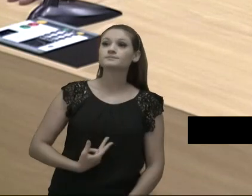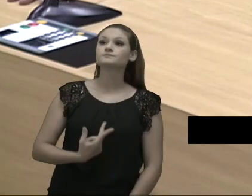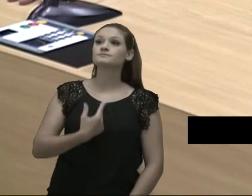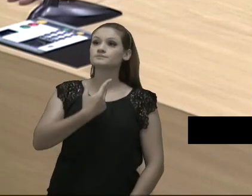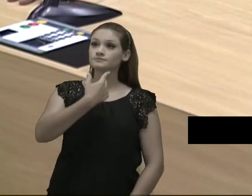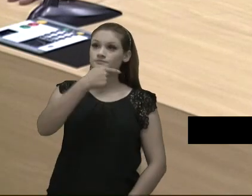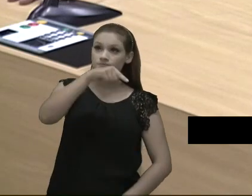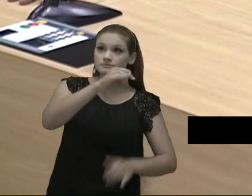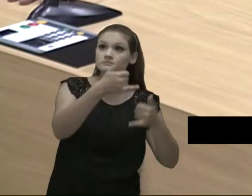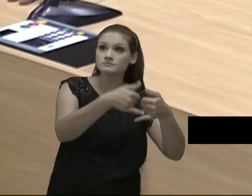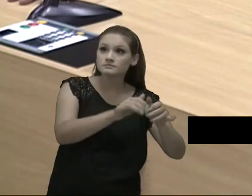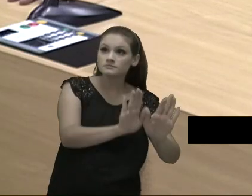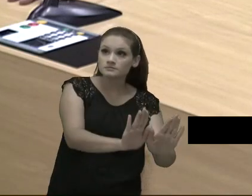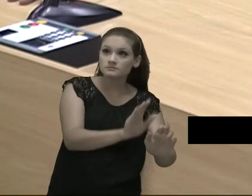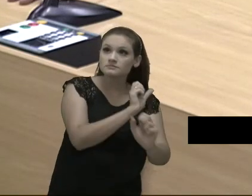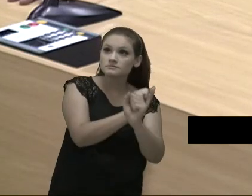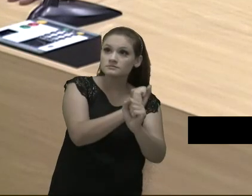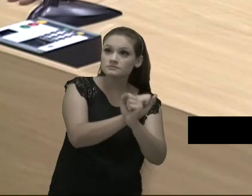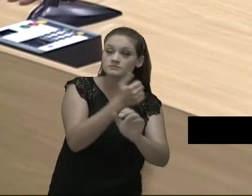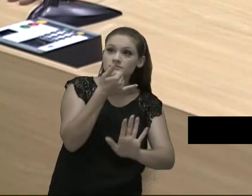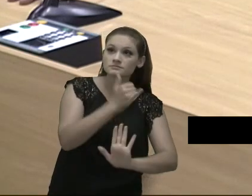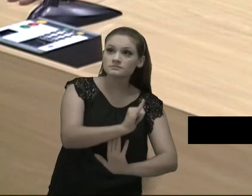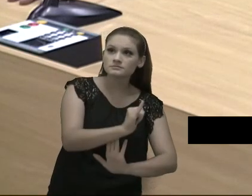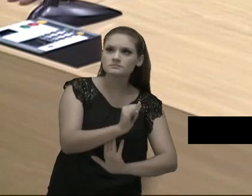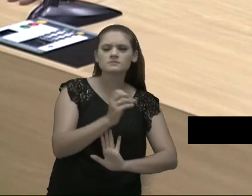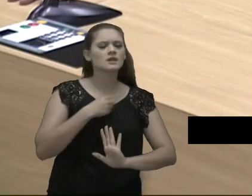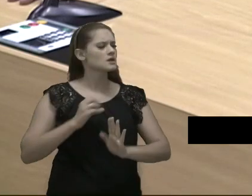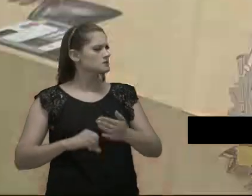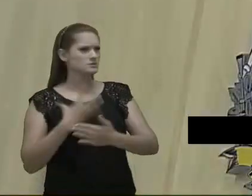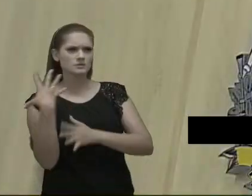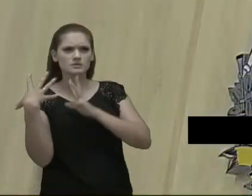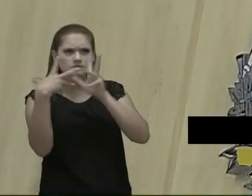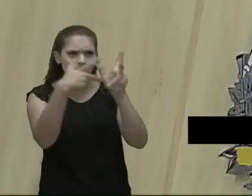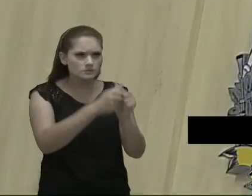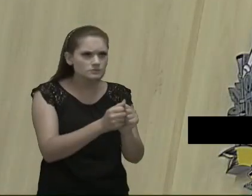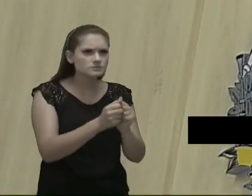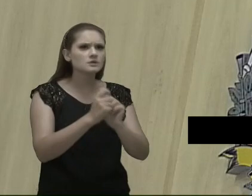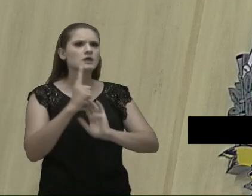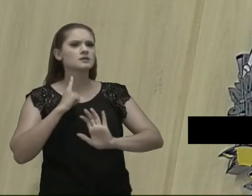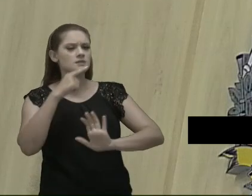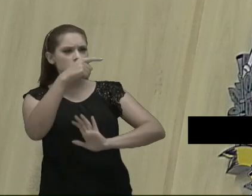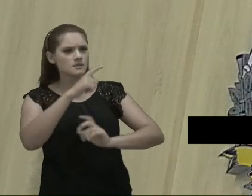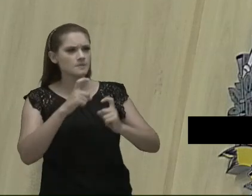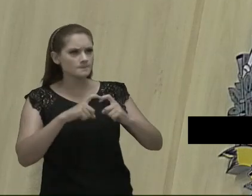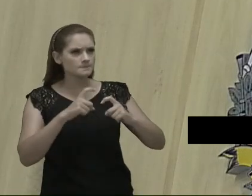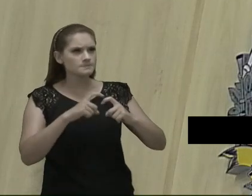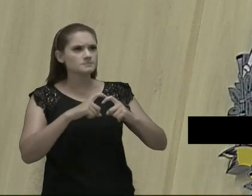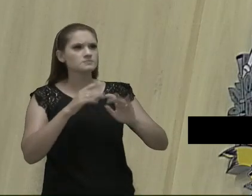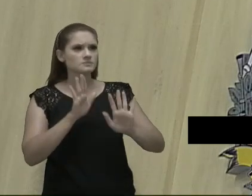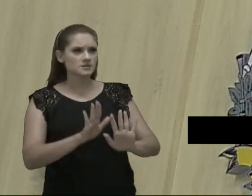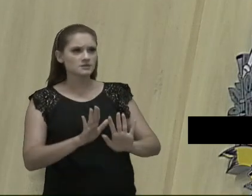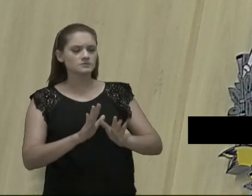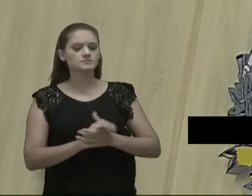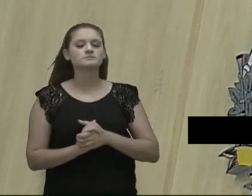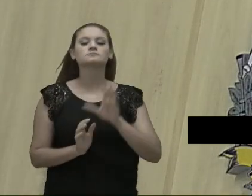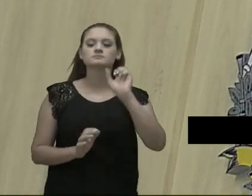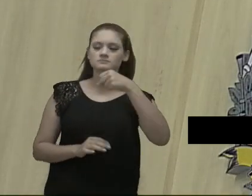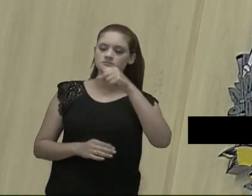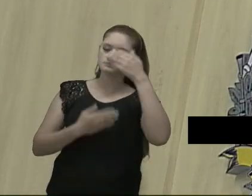de plantão de sobreaviso. E é de praxe isso acontecer com todos os plantões, ter médico sobreaviso? Sim, senhora. Ah, tá. Obrigada.